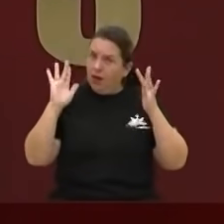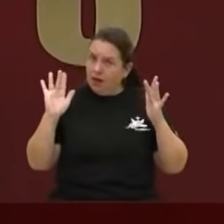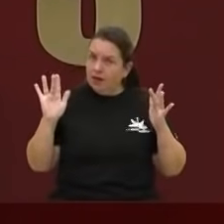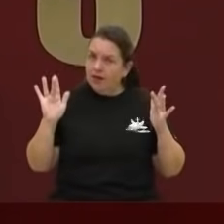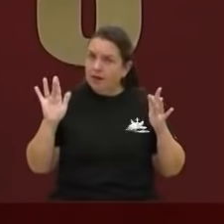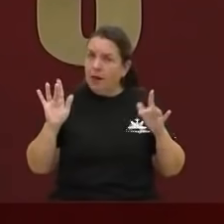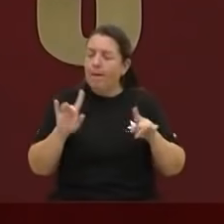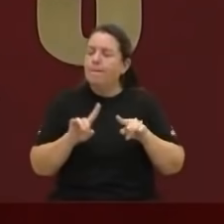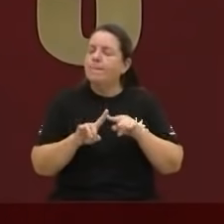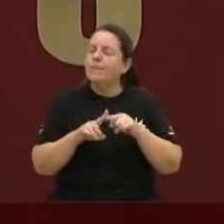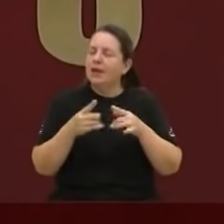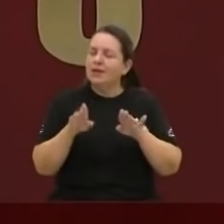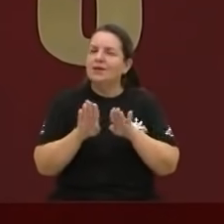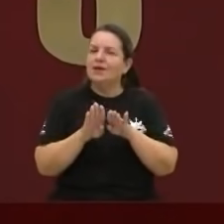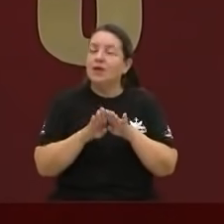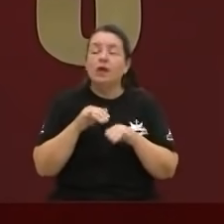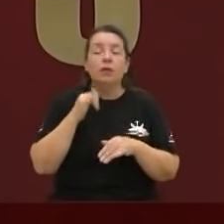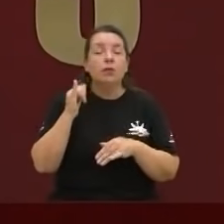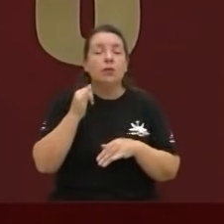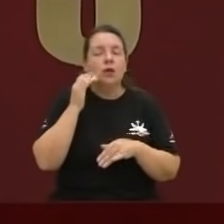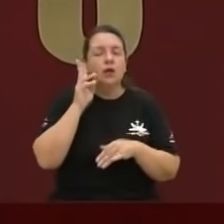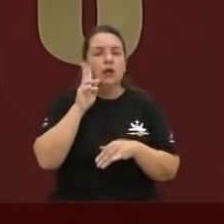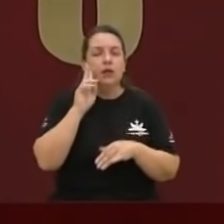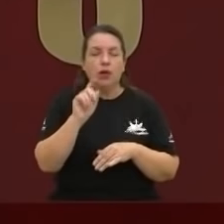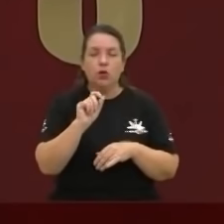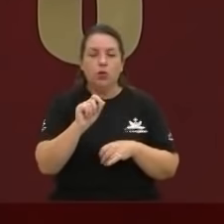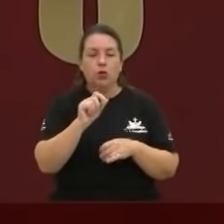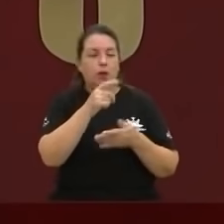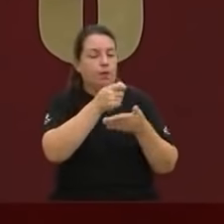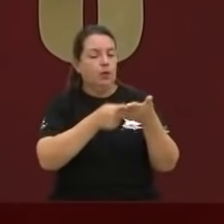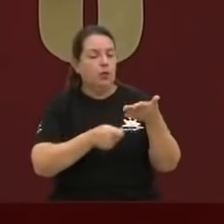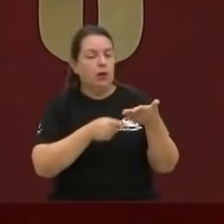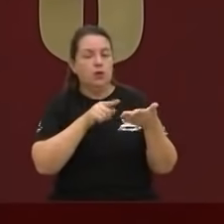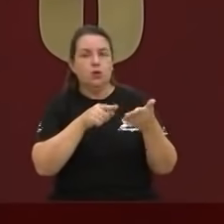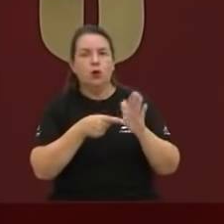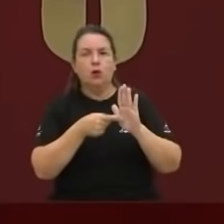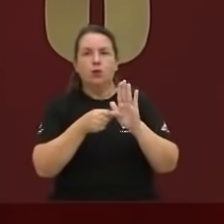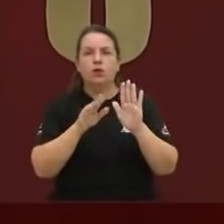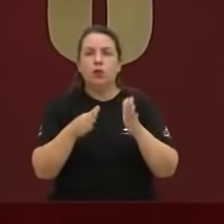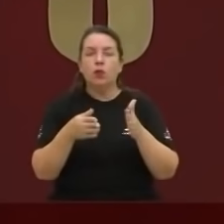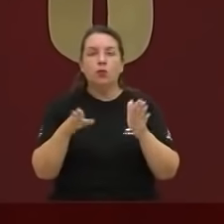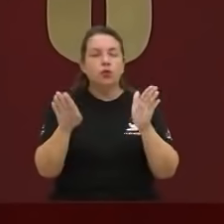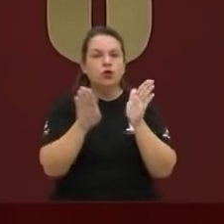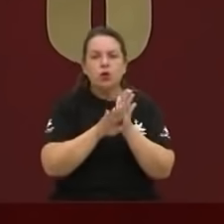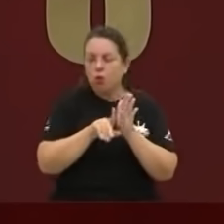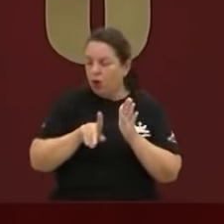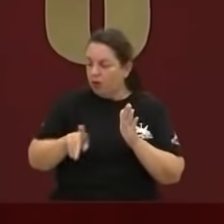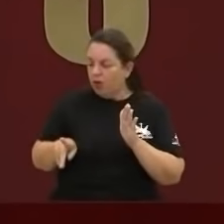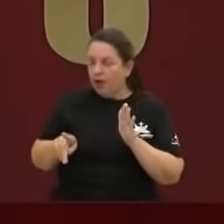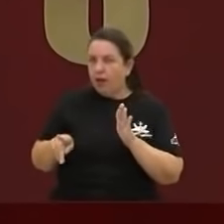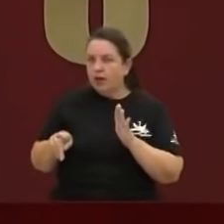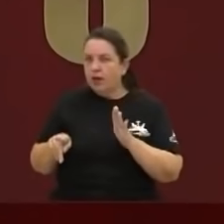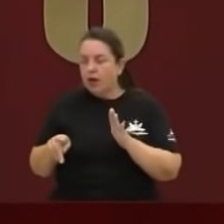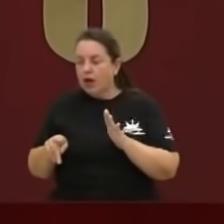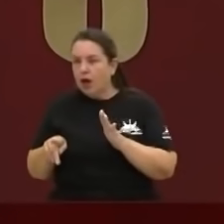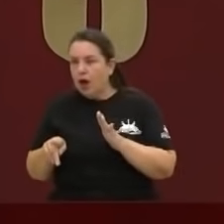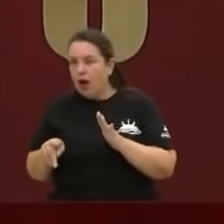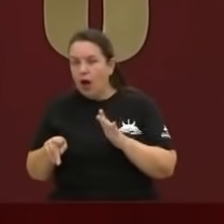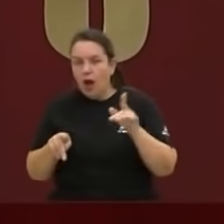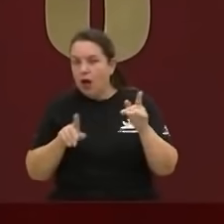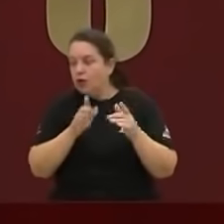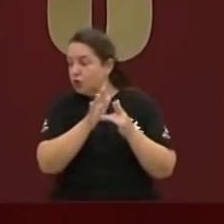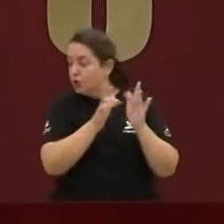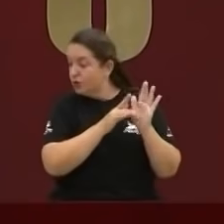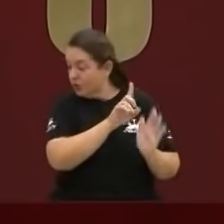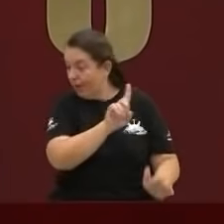Mas é impressionante que o próprio texto nos diz que quando chegou no ouvido dele, ele está